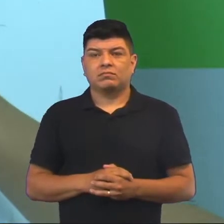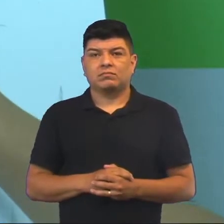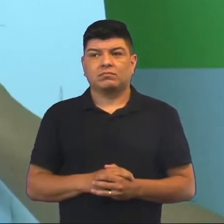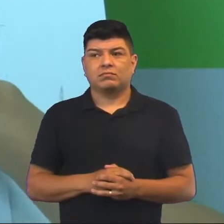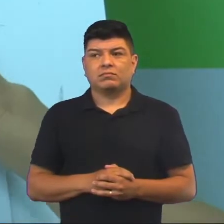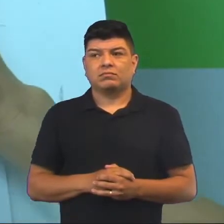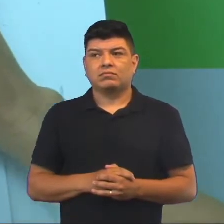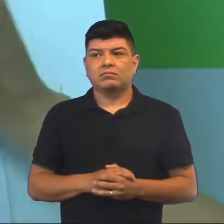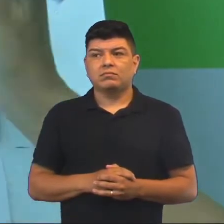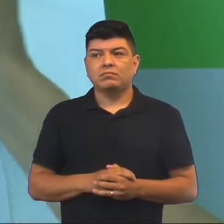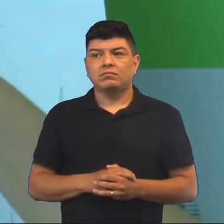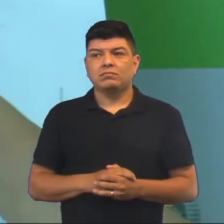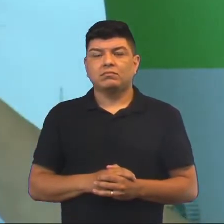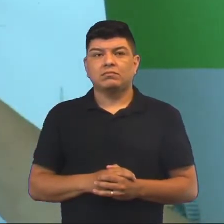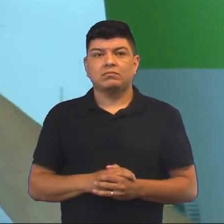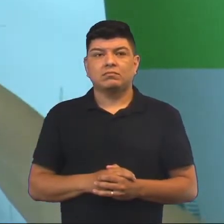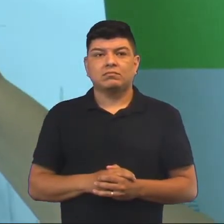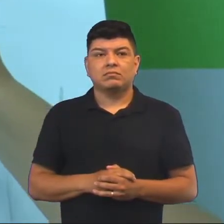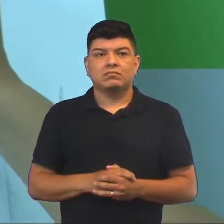Vou corrigir aqui.